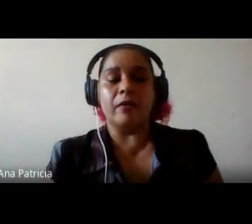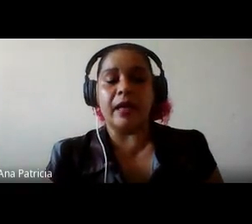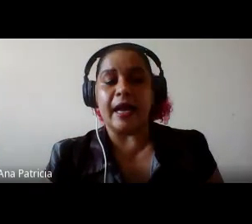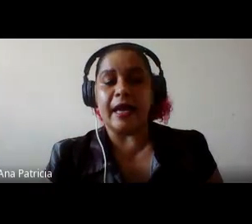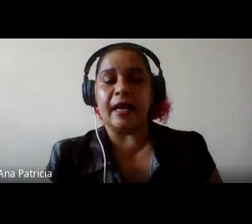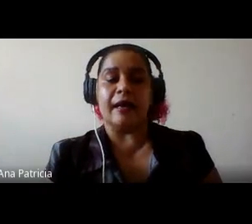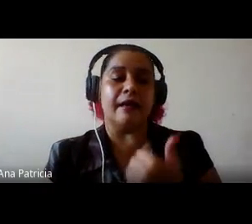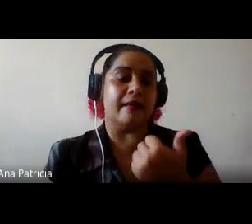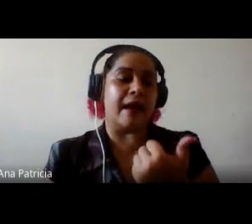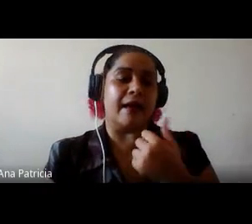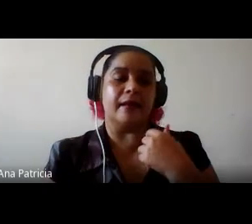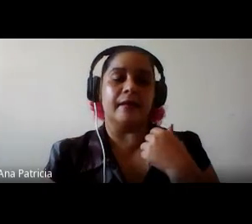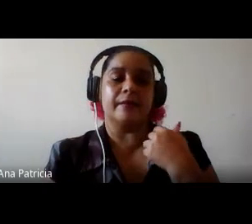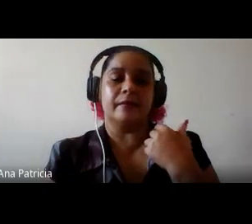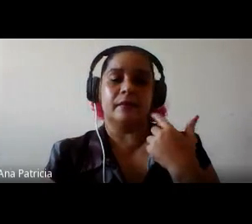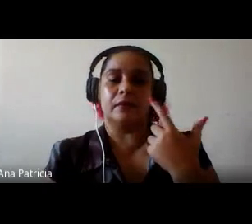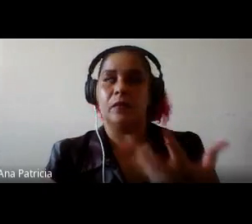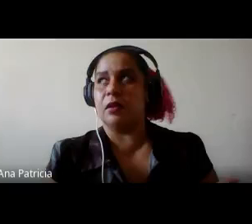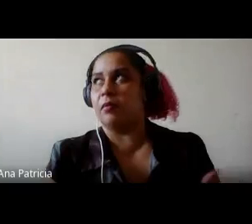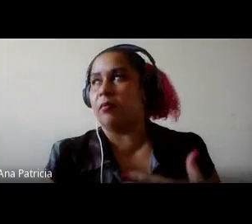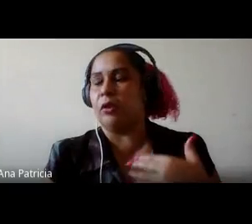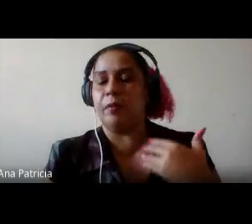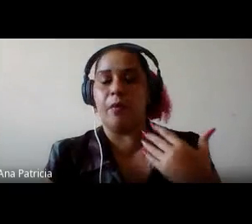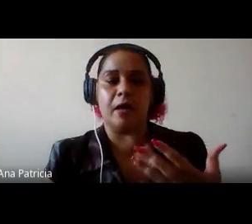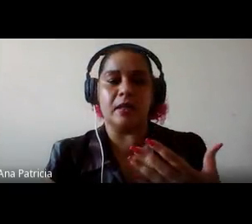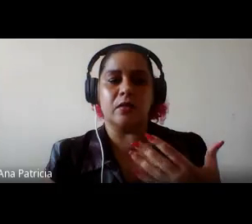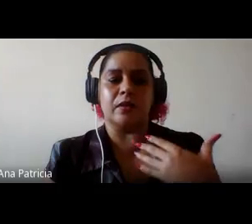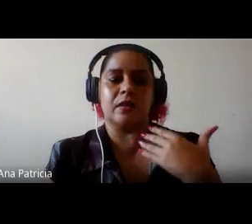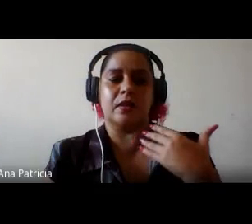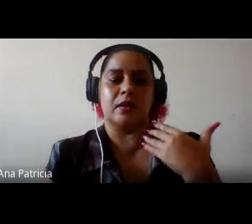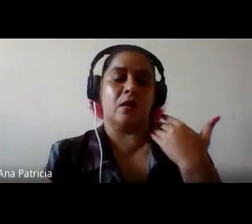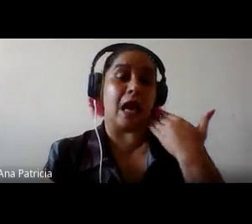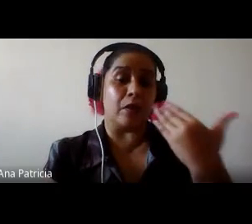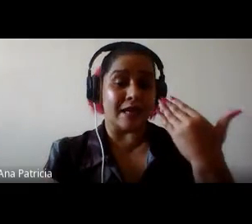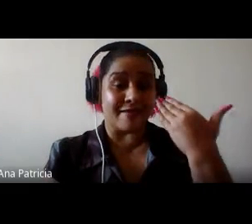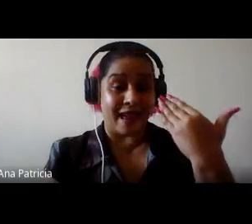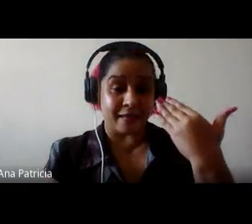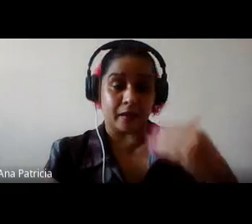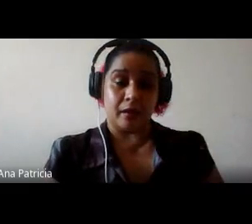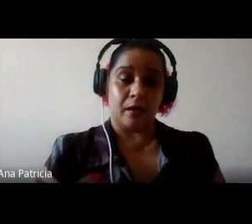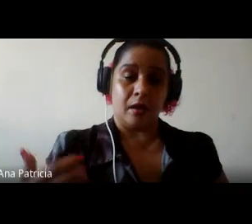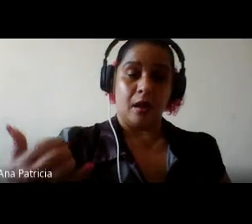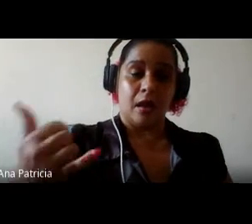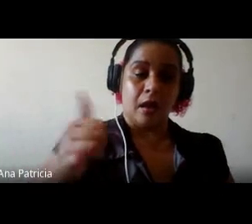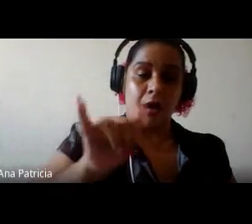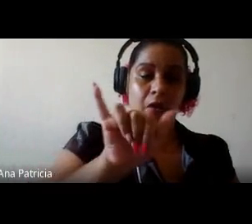eu vou perguntar a ele idade, onde mora, essas coisas? Então, sinal de idade.